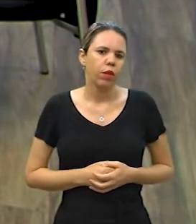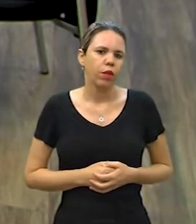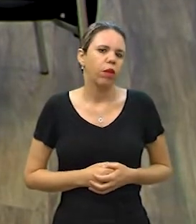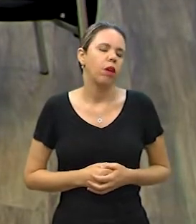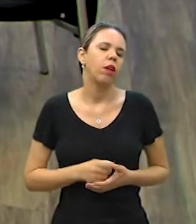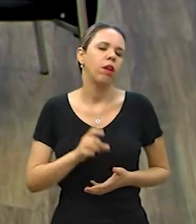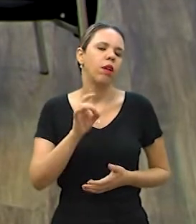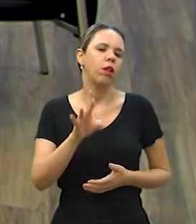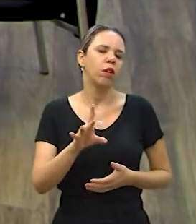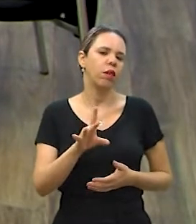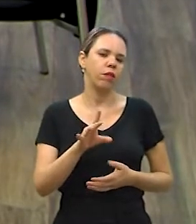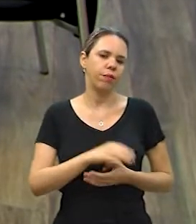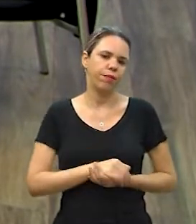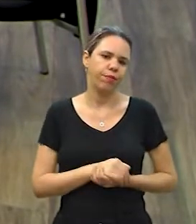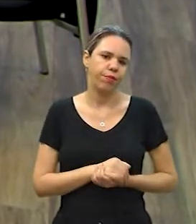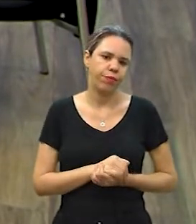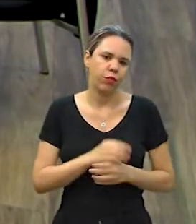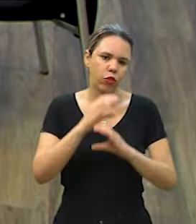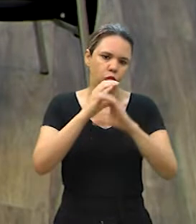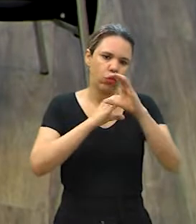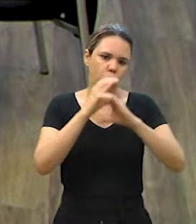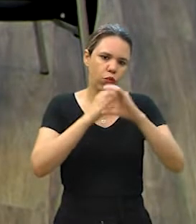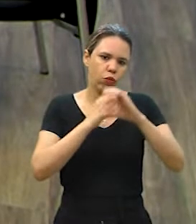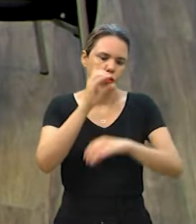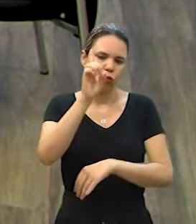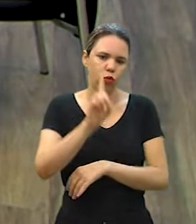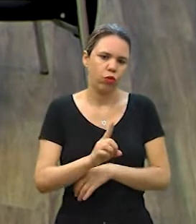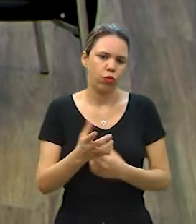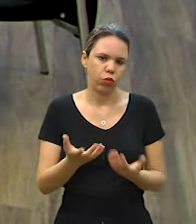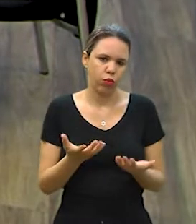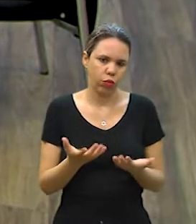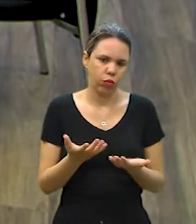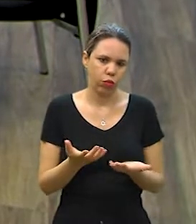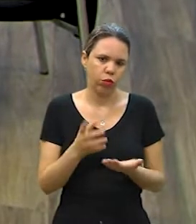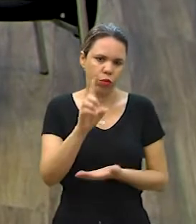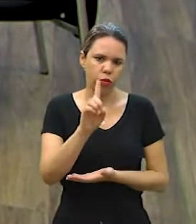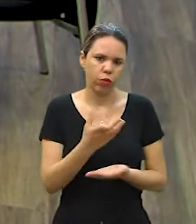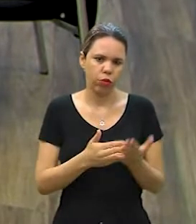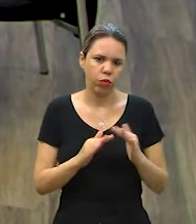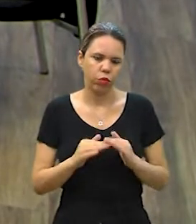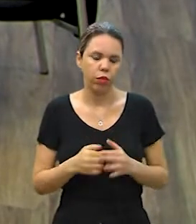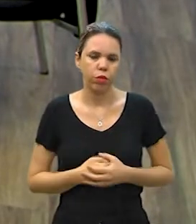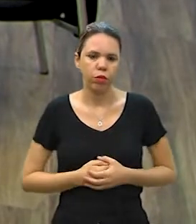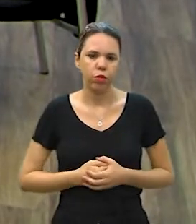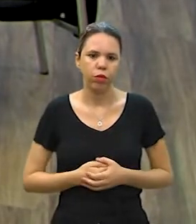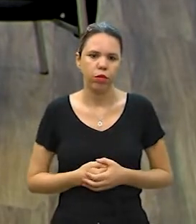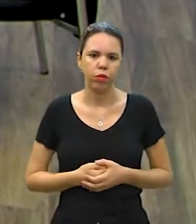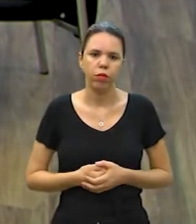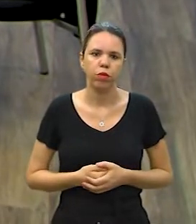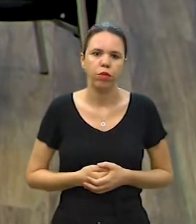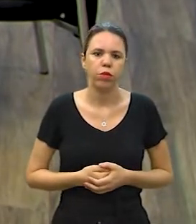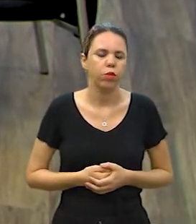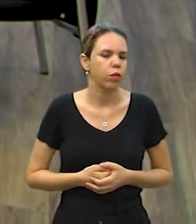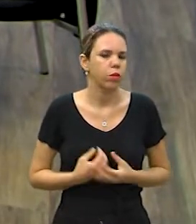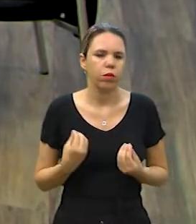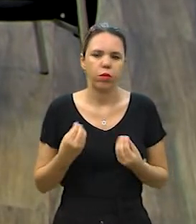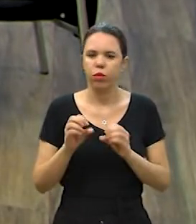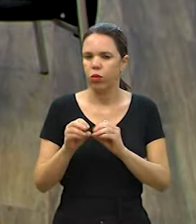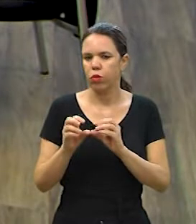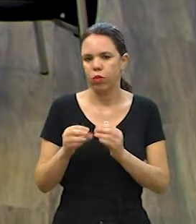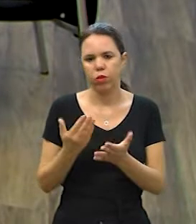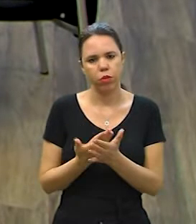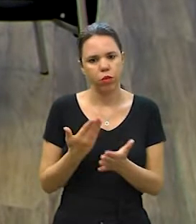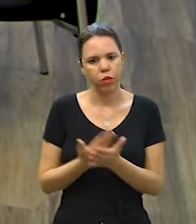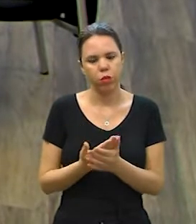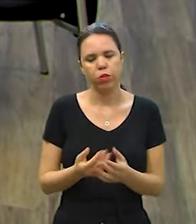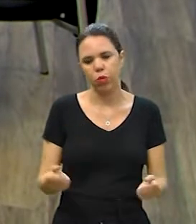só para prestar concurso de diretor, que eu queria direção de escola. Então, eu não ia dar aula, eu ia